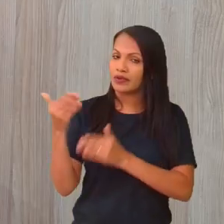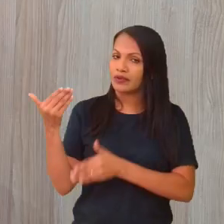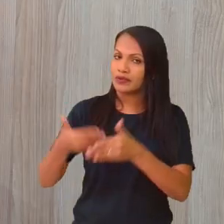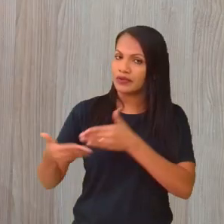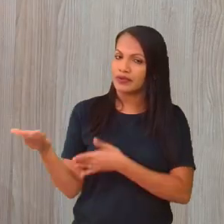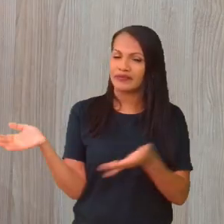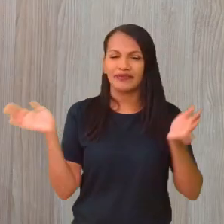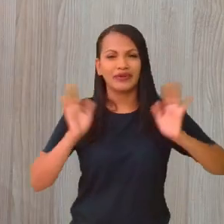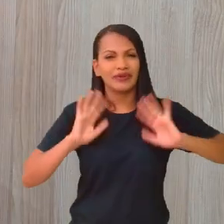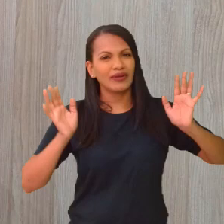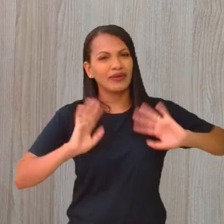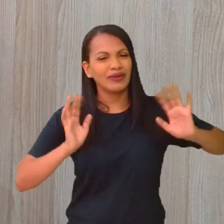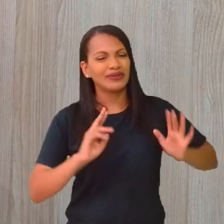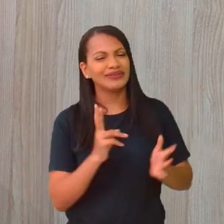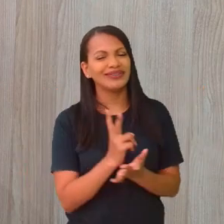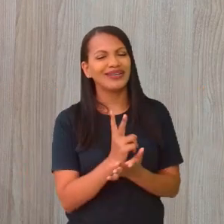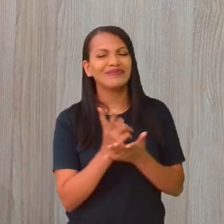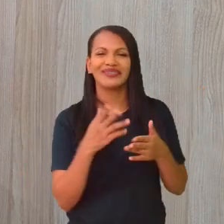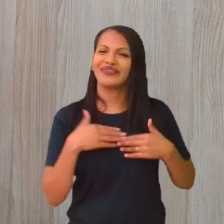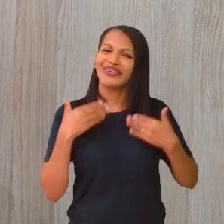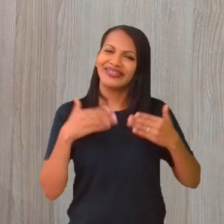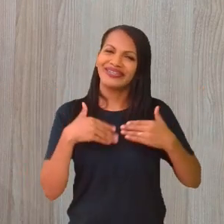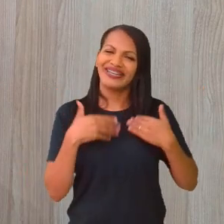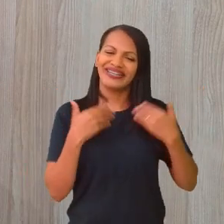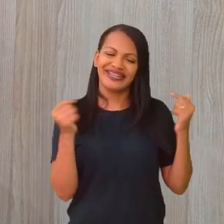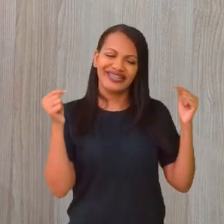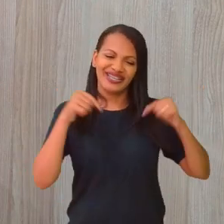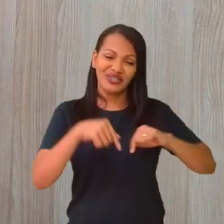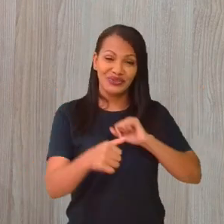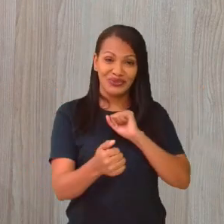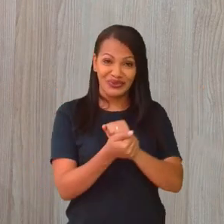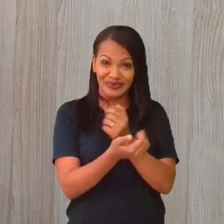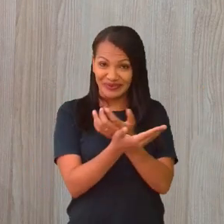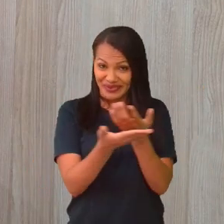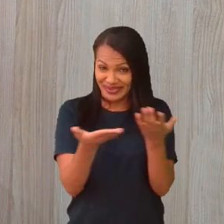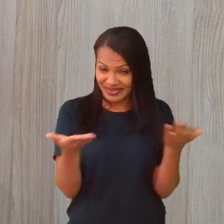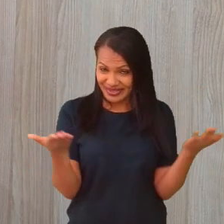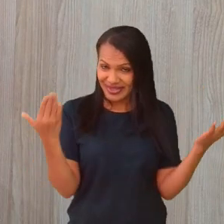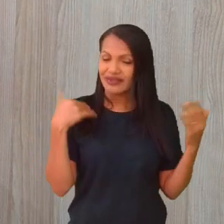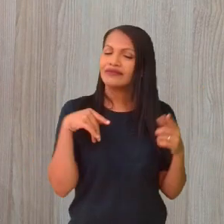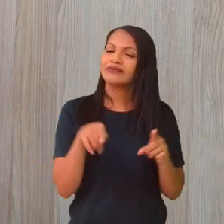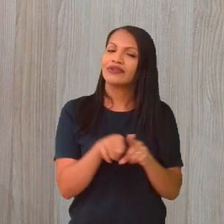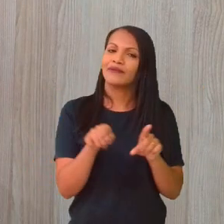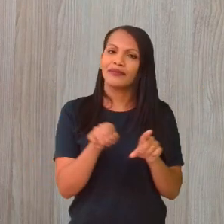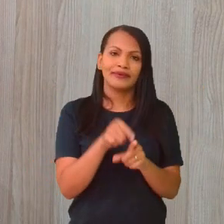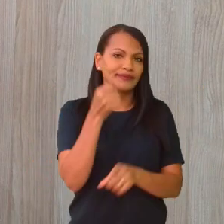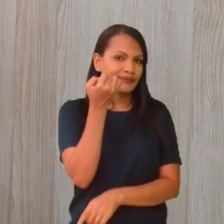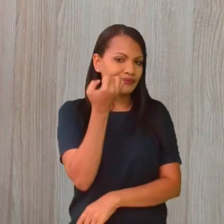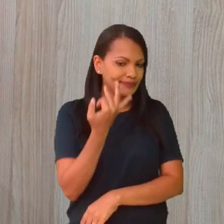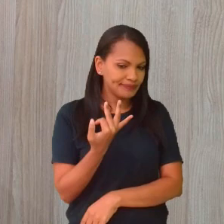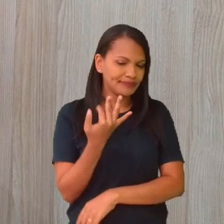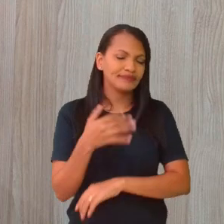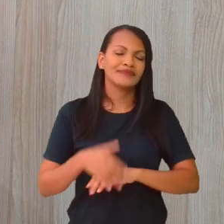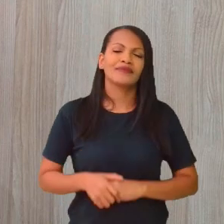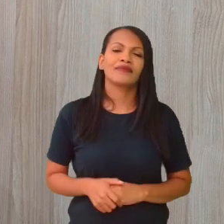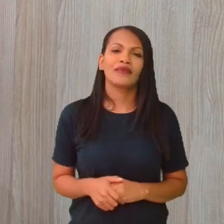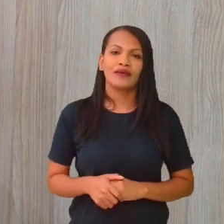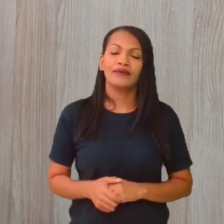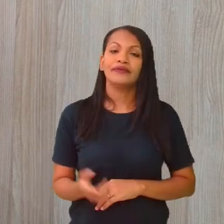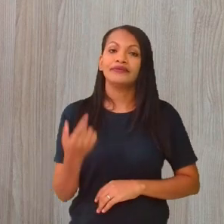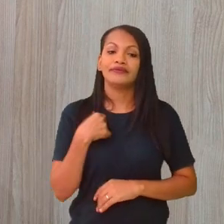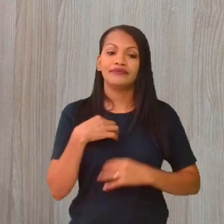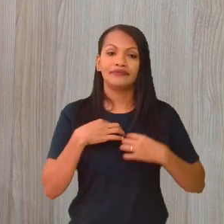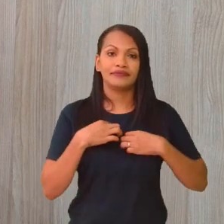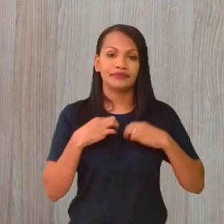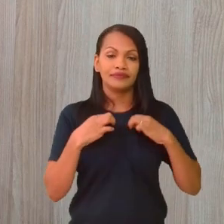Olá, meus amores. É sempre uma alegria imensa estar aqui com vocês. Eu vou também me autodescrever. Eu